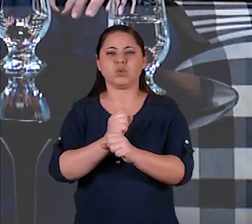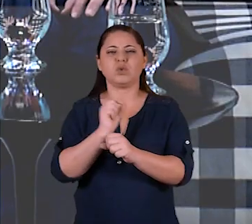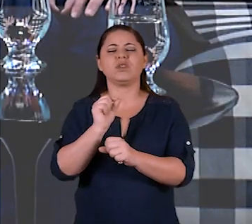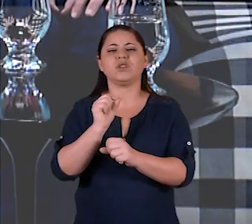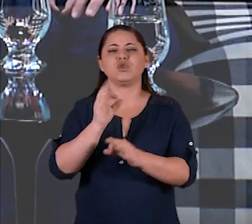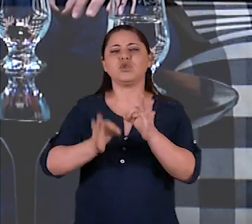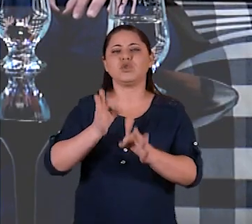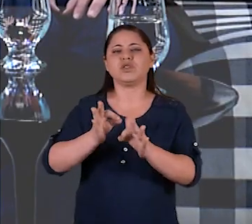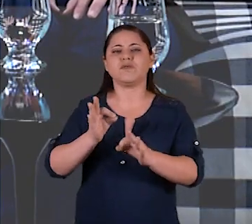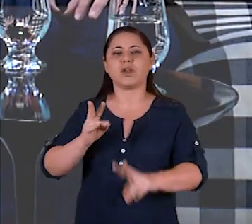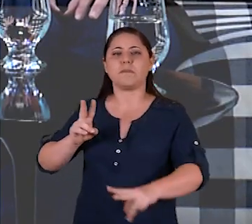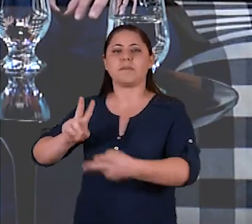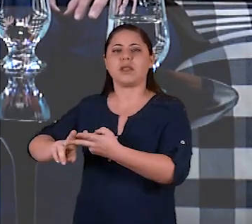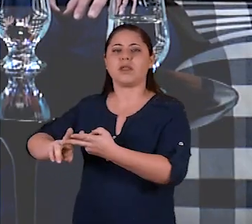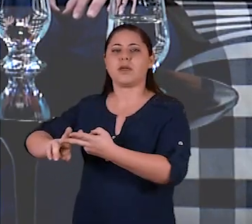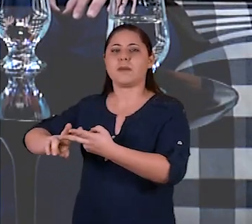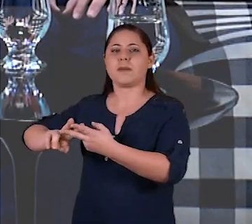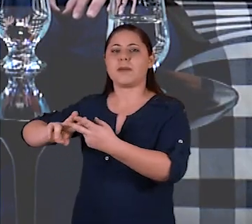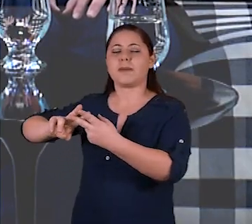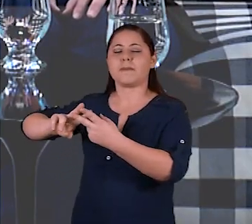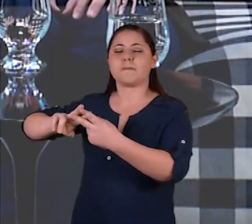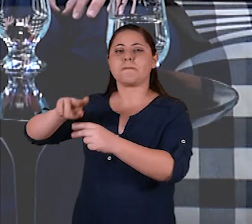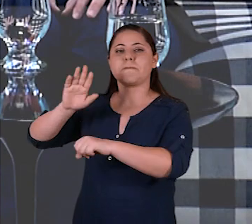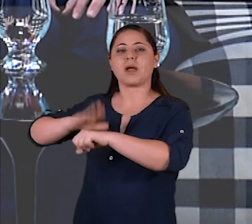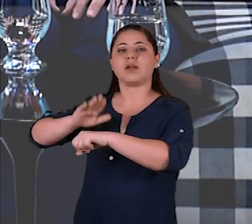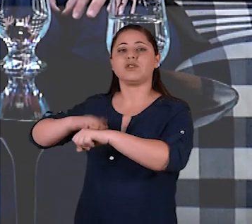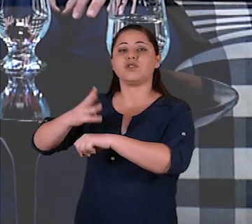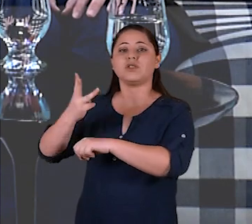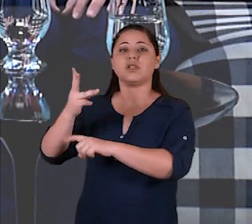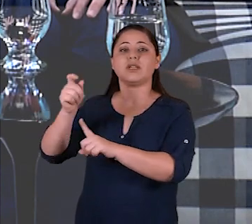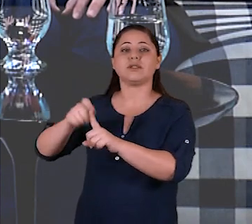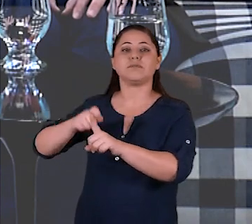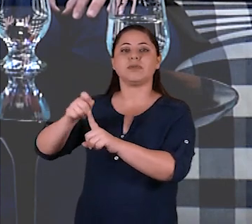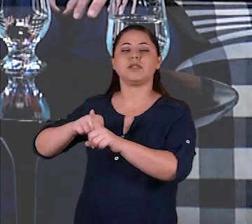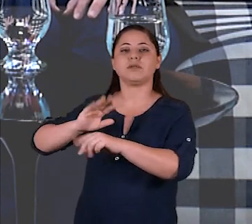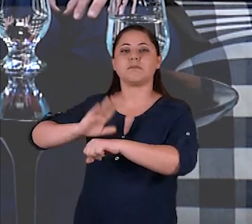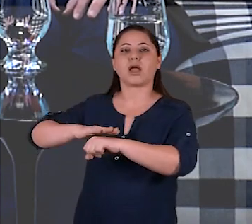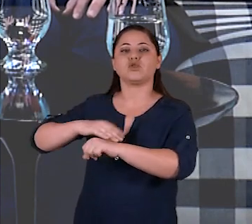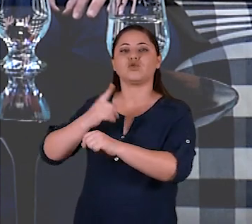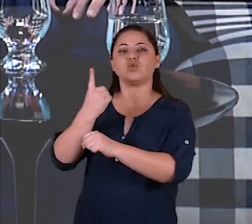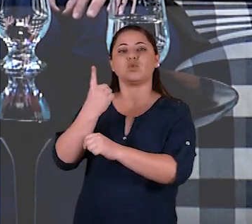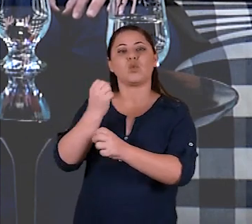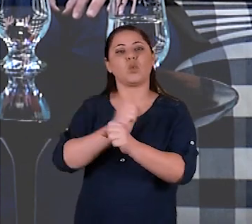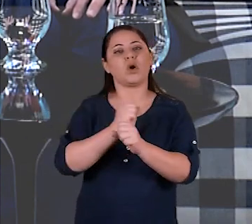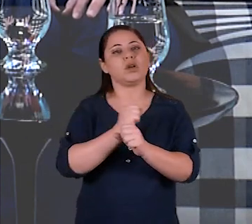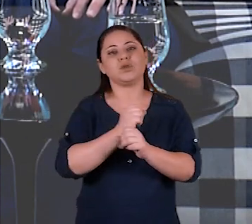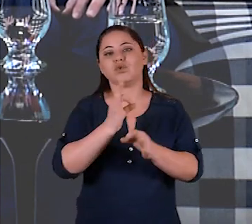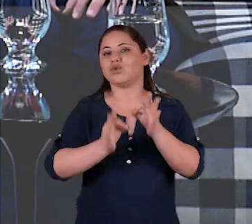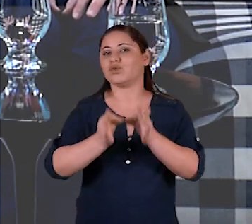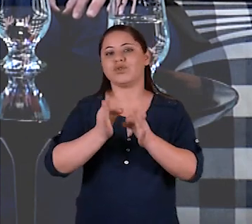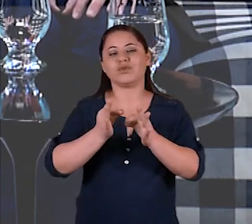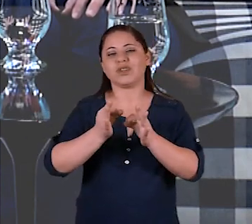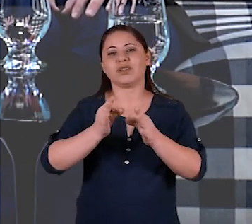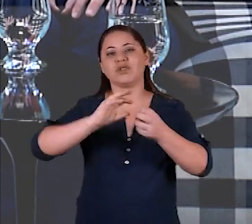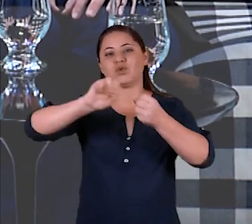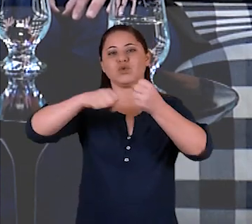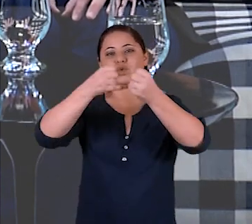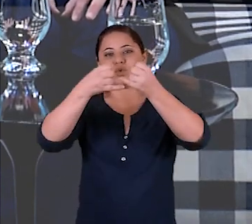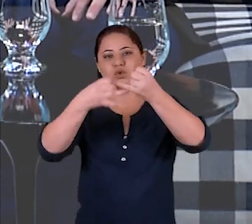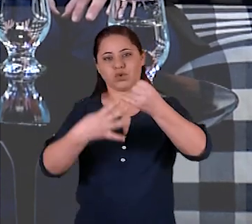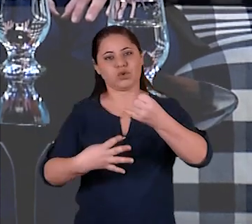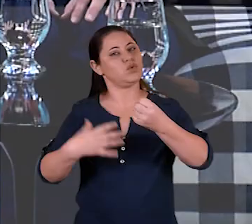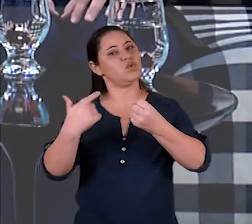autor de ameaça por mais de um mês, por mais de 3 meses, por mais de 1 ano? Não tem justificativa legal para manter